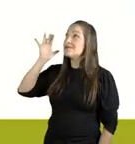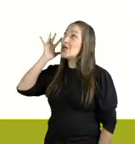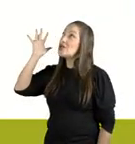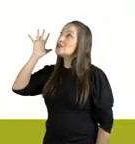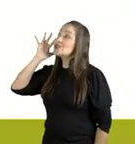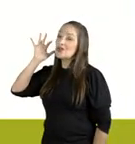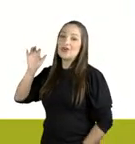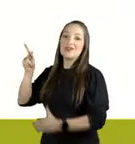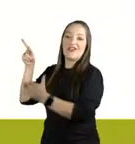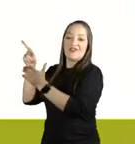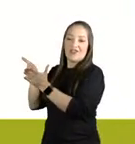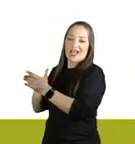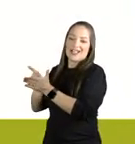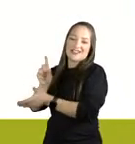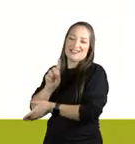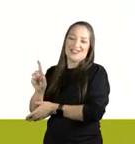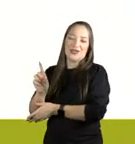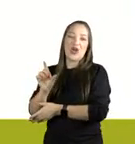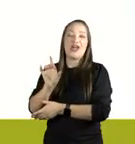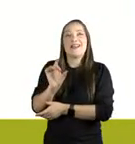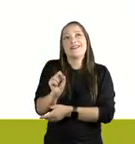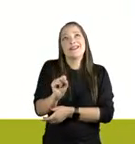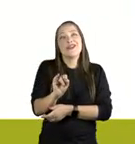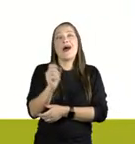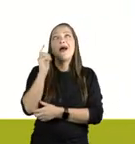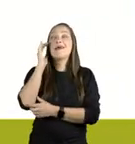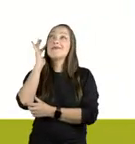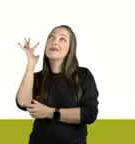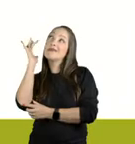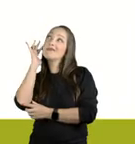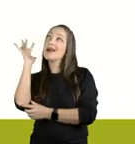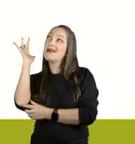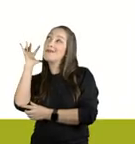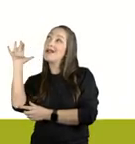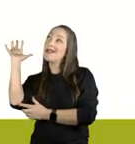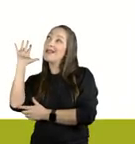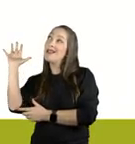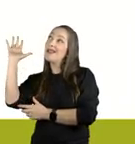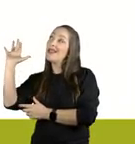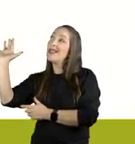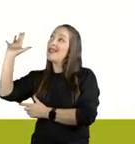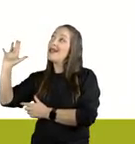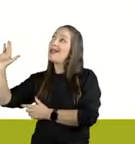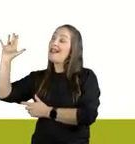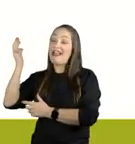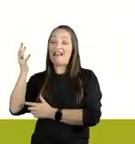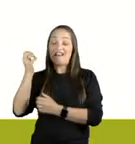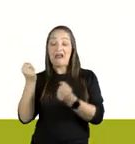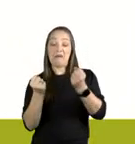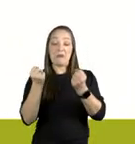concretiza. Se a gente ficar só pensando, ah, eu quero ter um Camaro.